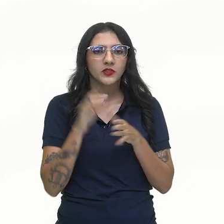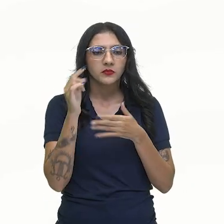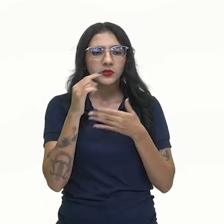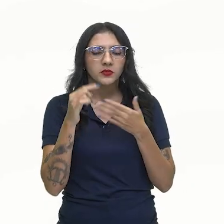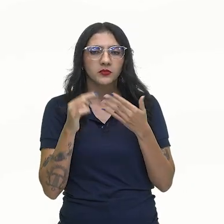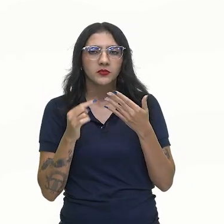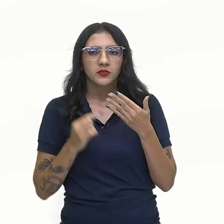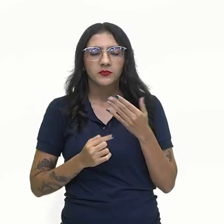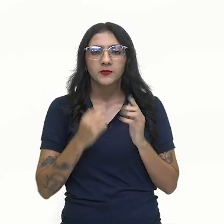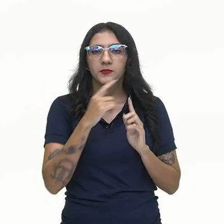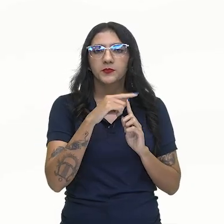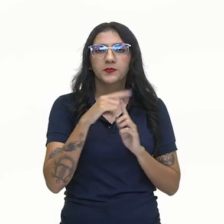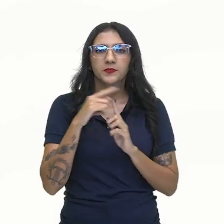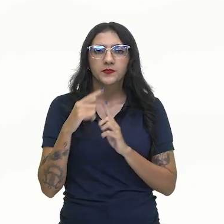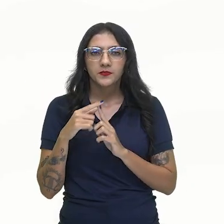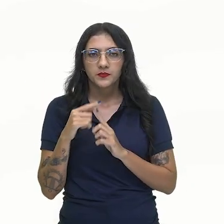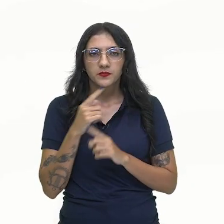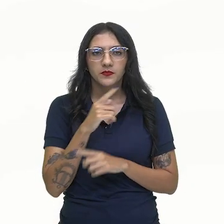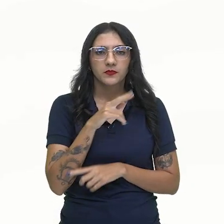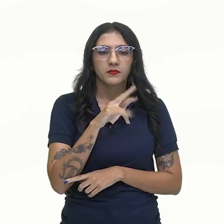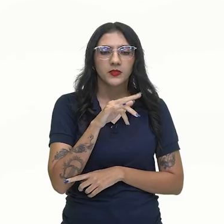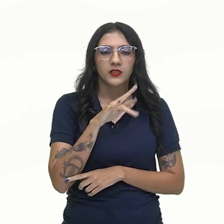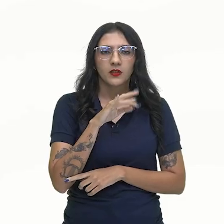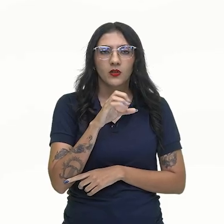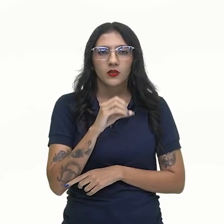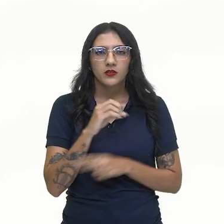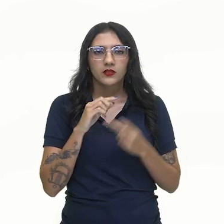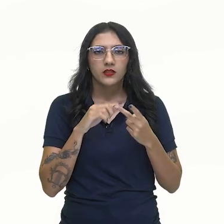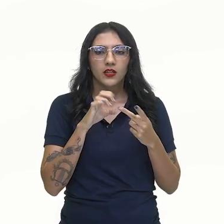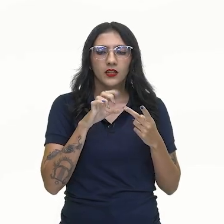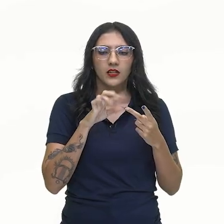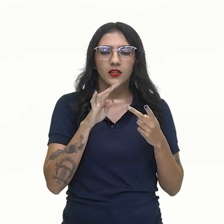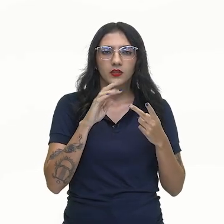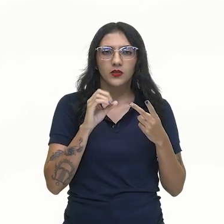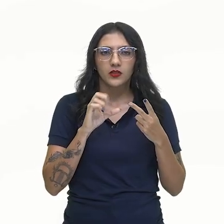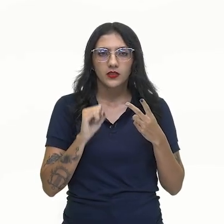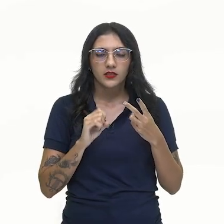esses tipos de reações, a pirilose, a eletrólise, a